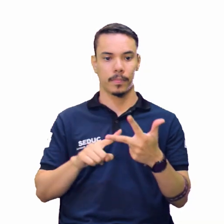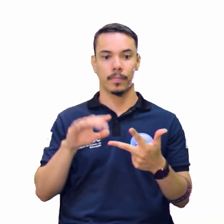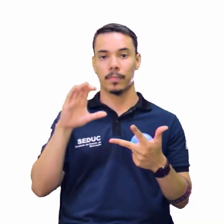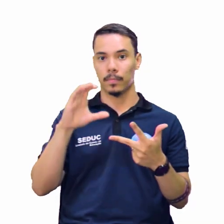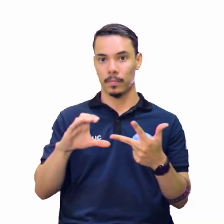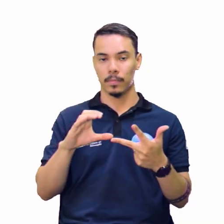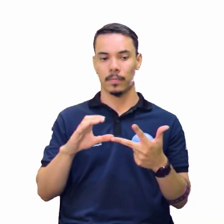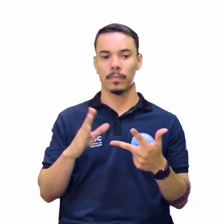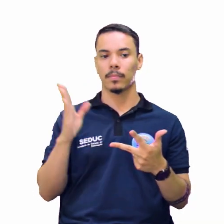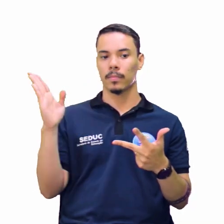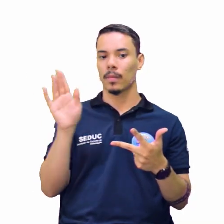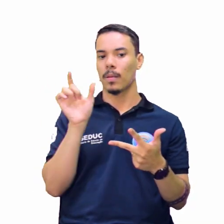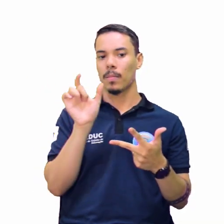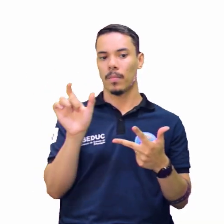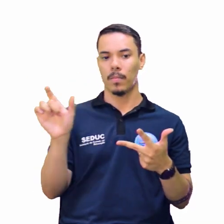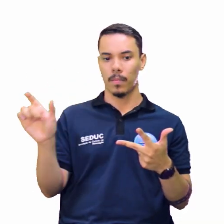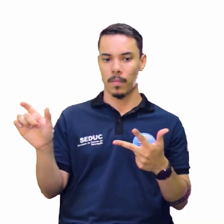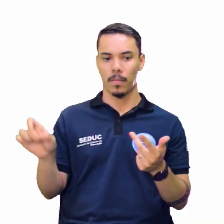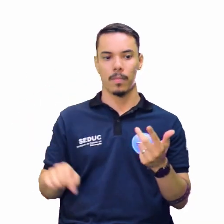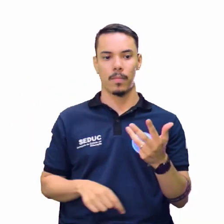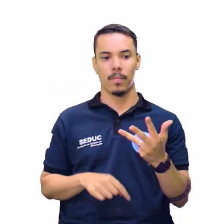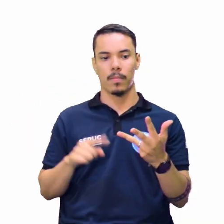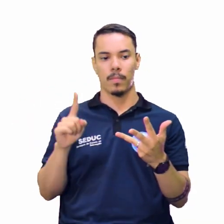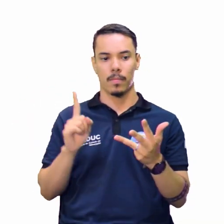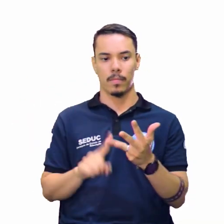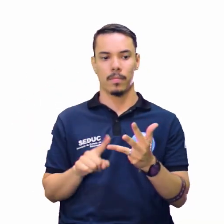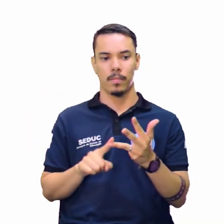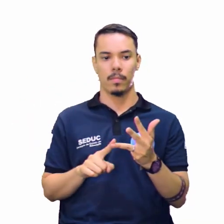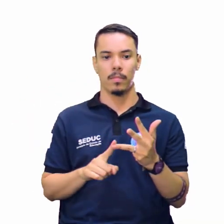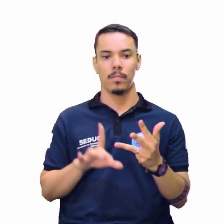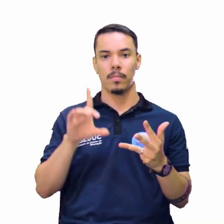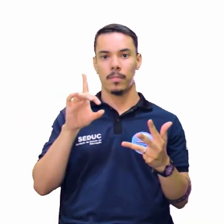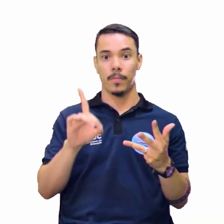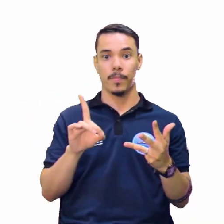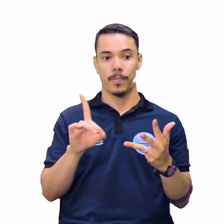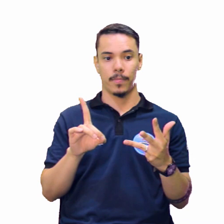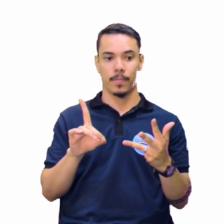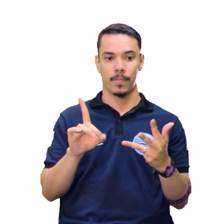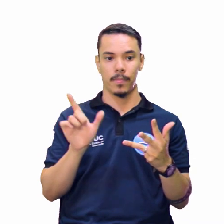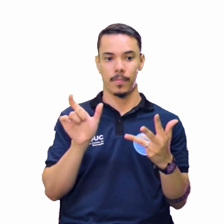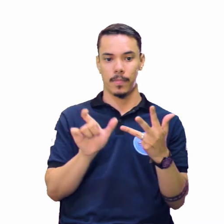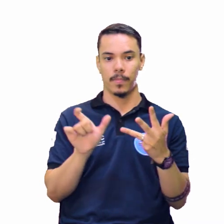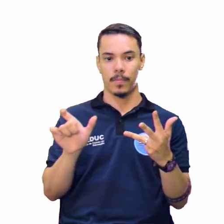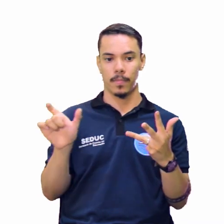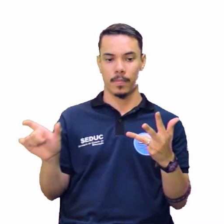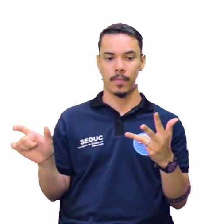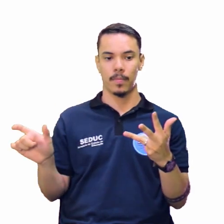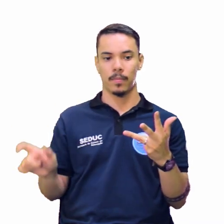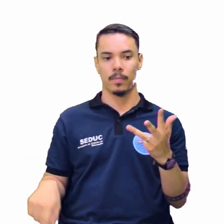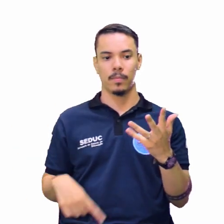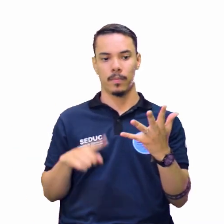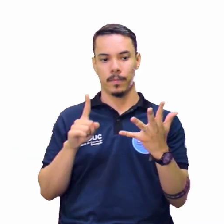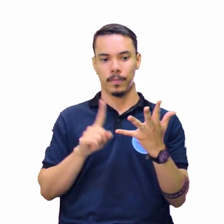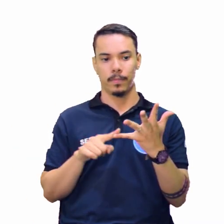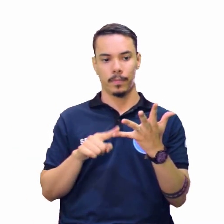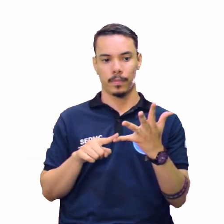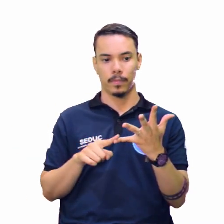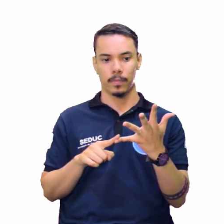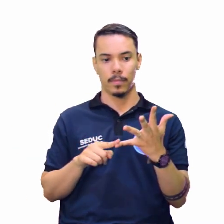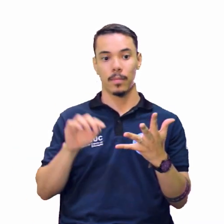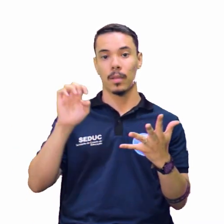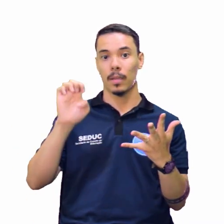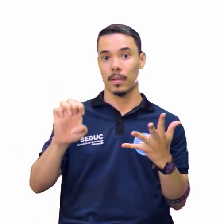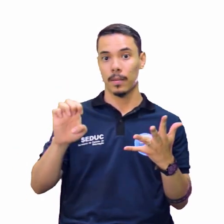tosse se omoplata em tosse ferrugem tomate alface